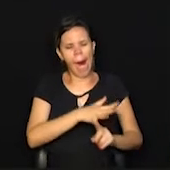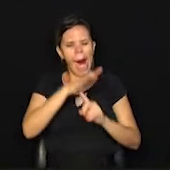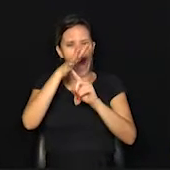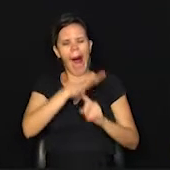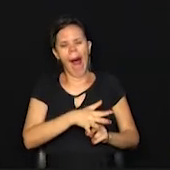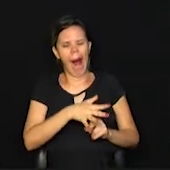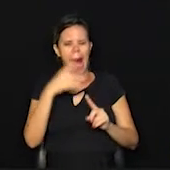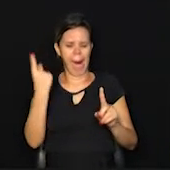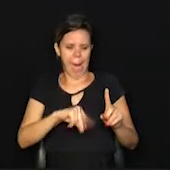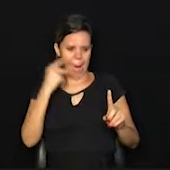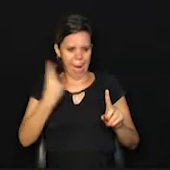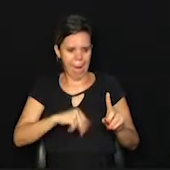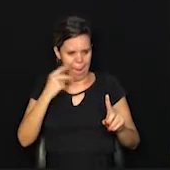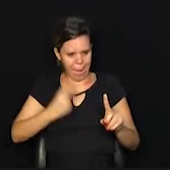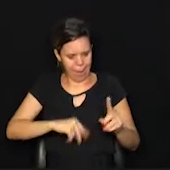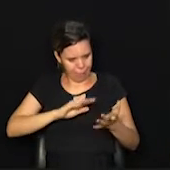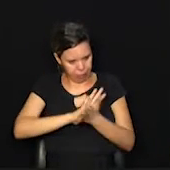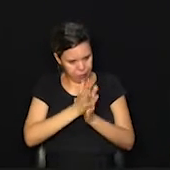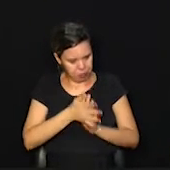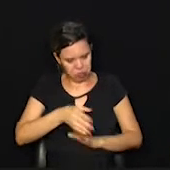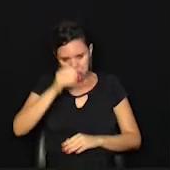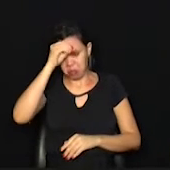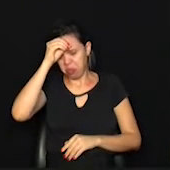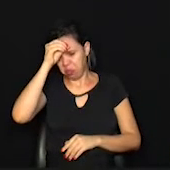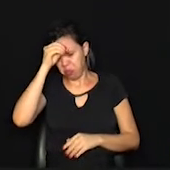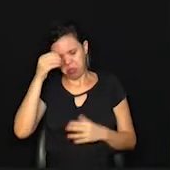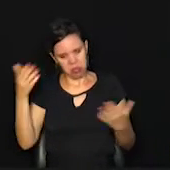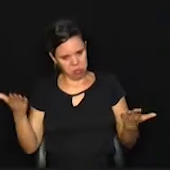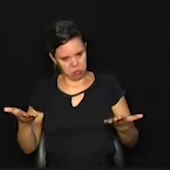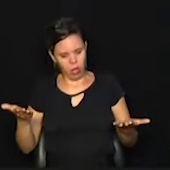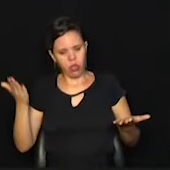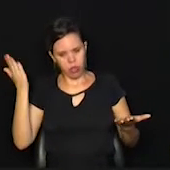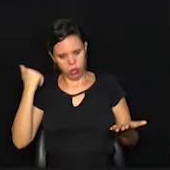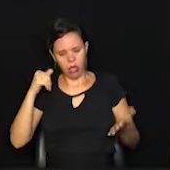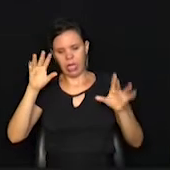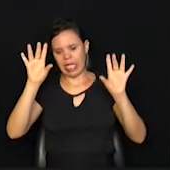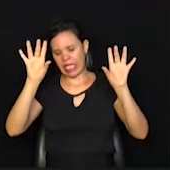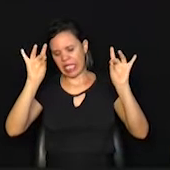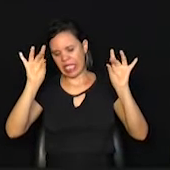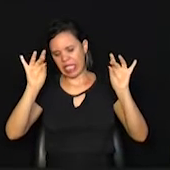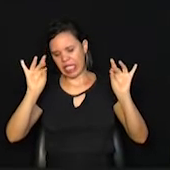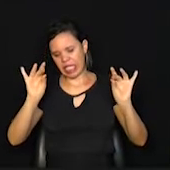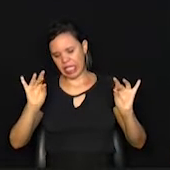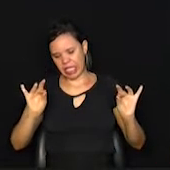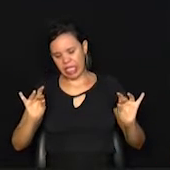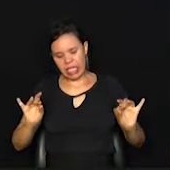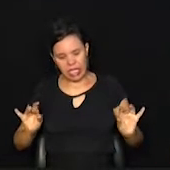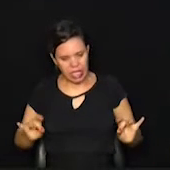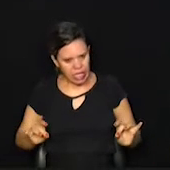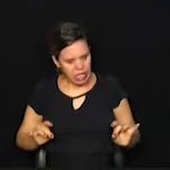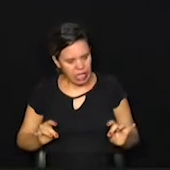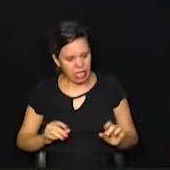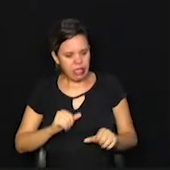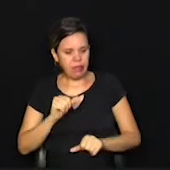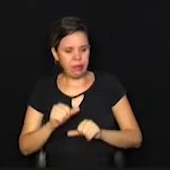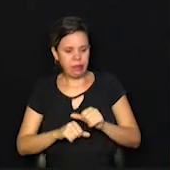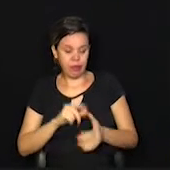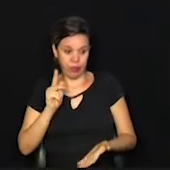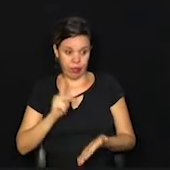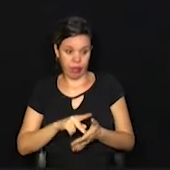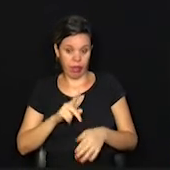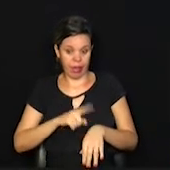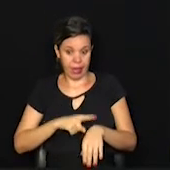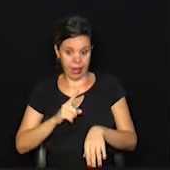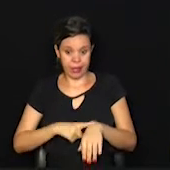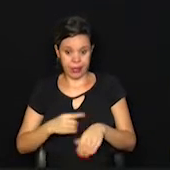não sabia disso como eu sei hoje esses detalhes todos né Isso foi começando a virar uma realidade para mim naquele